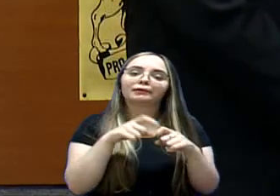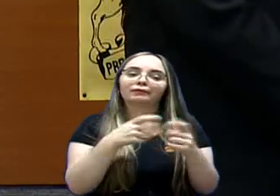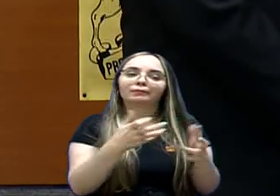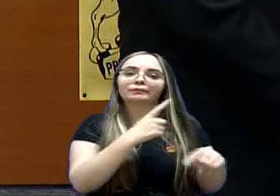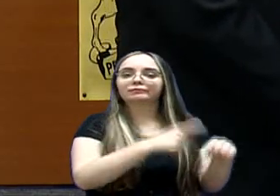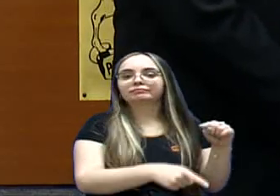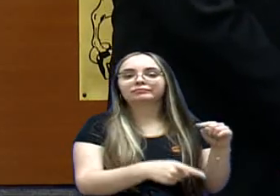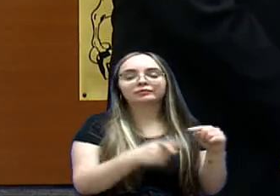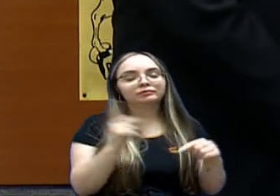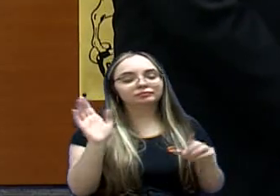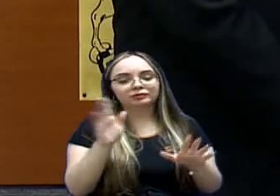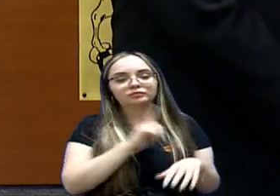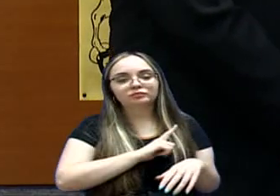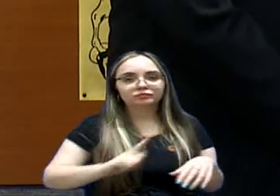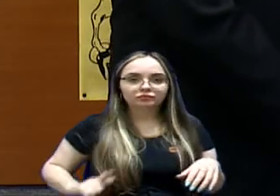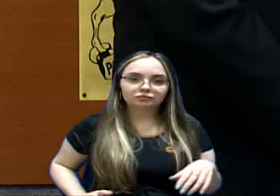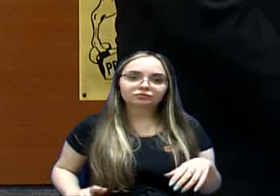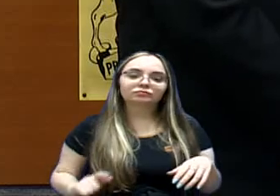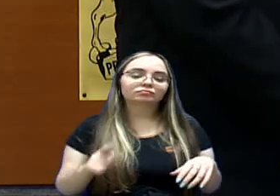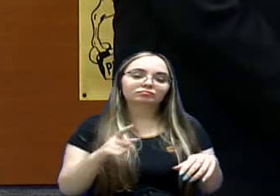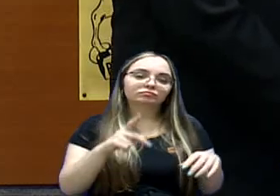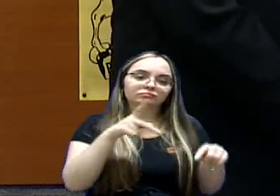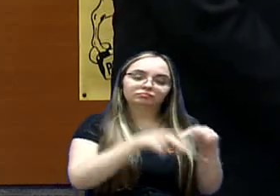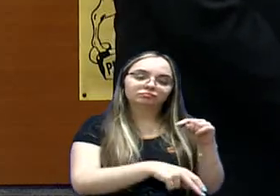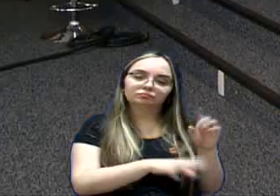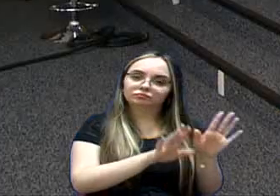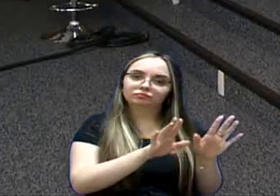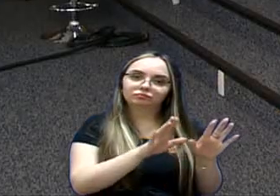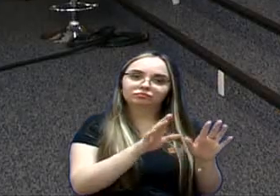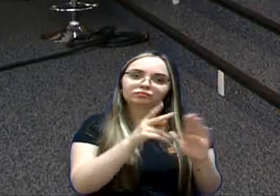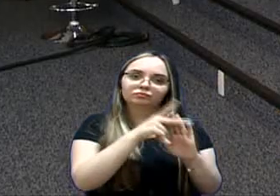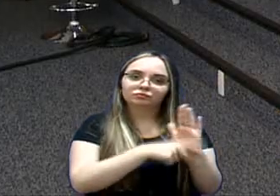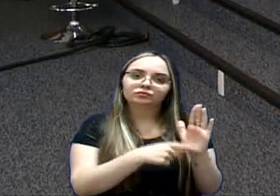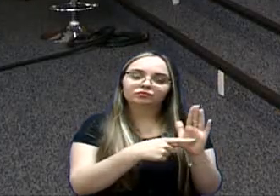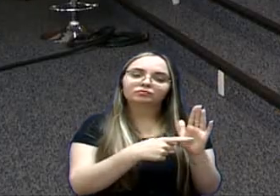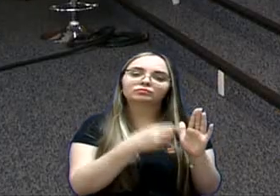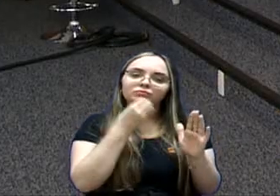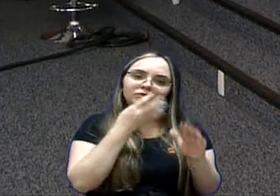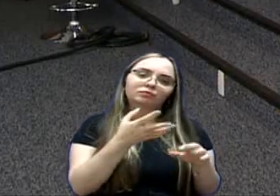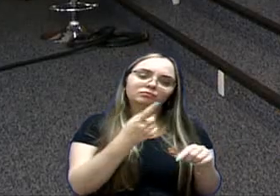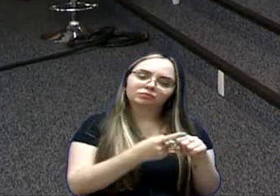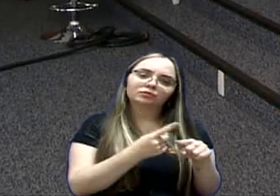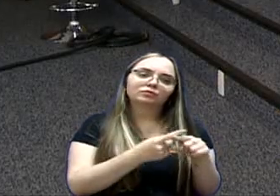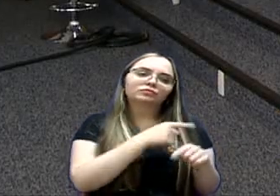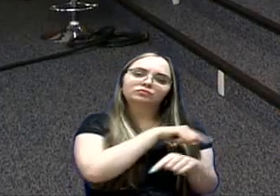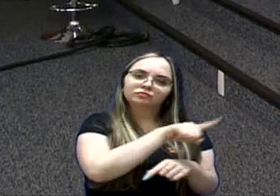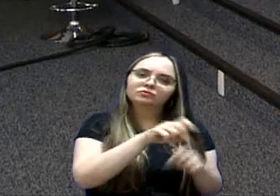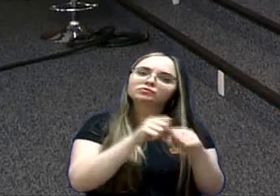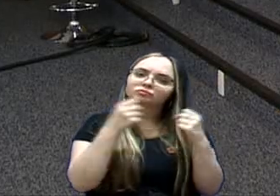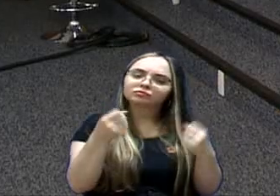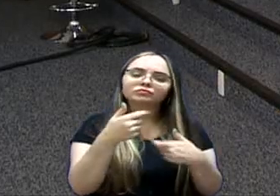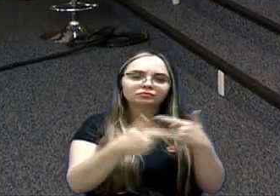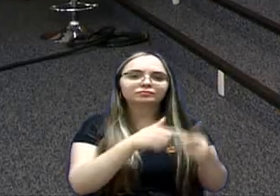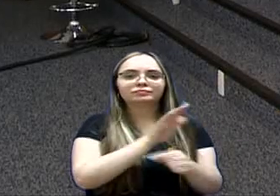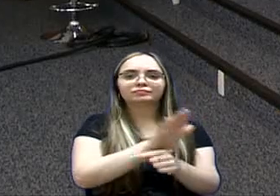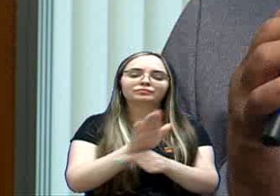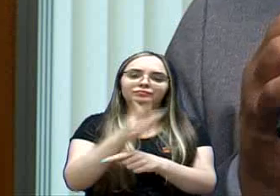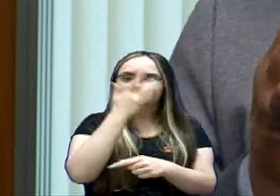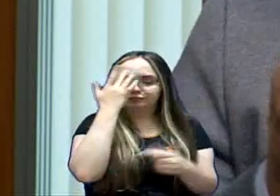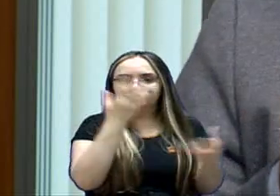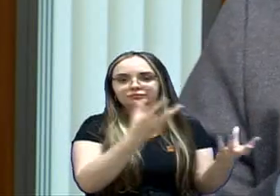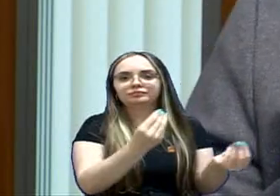governador Tarcísio, recentemente, ele vetou, né, um projeto que é muito bom, porque vocês realmente prestam um ótimo serviço e